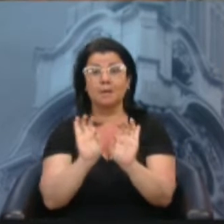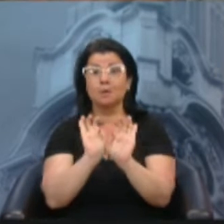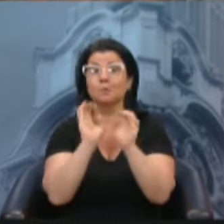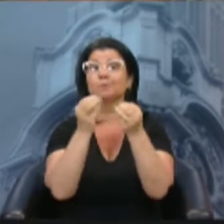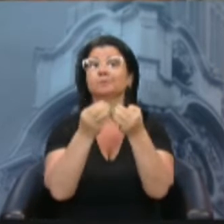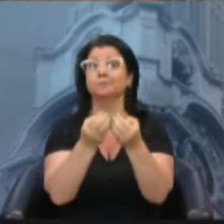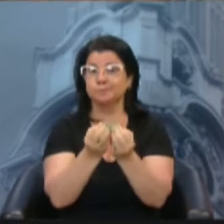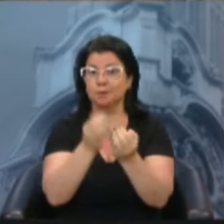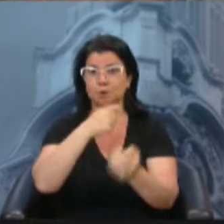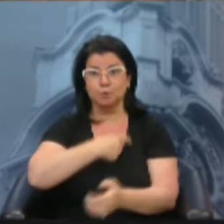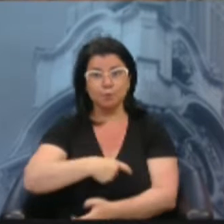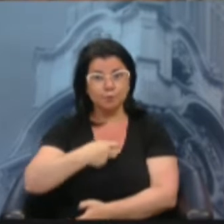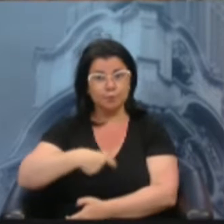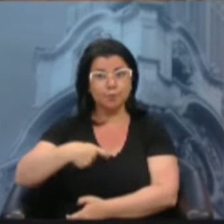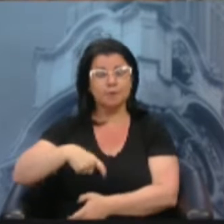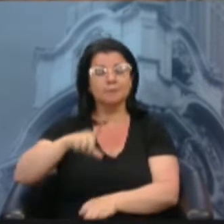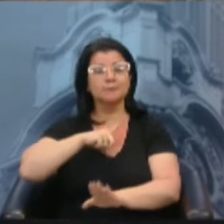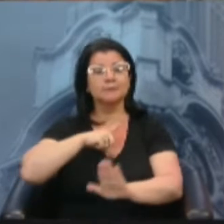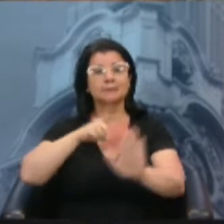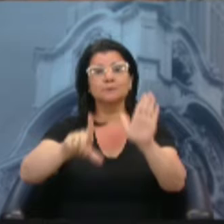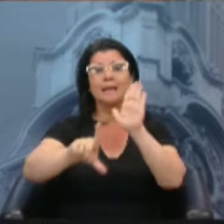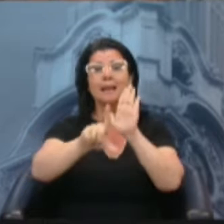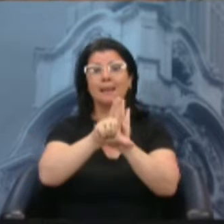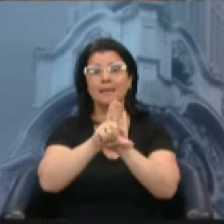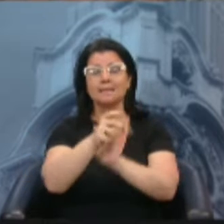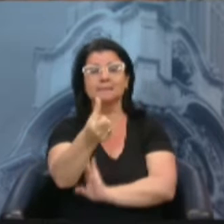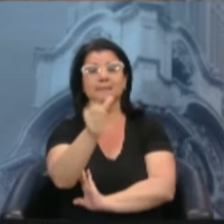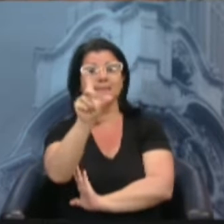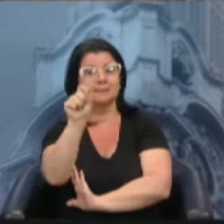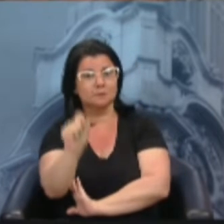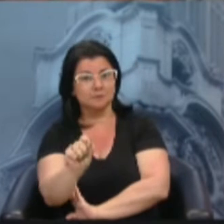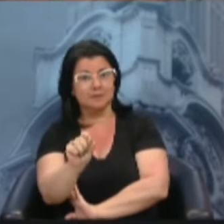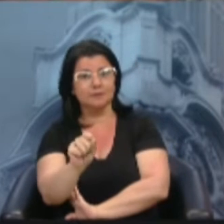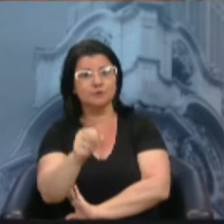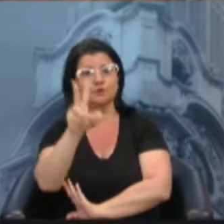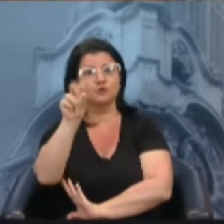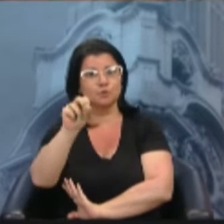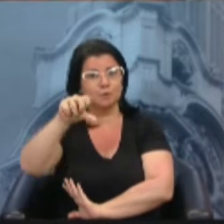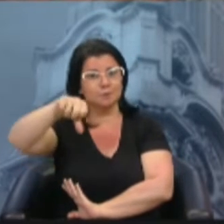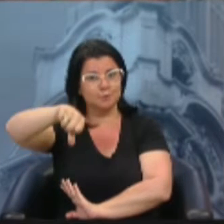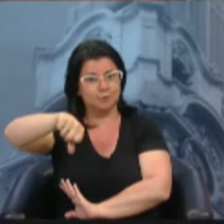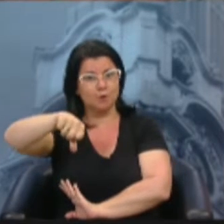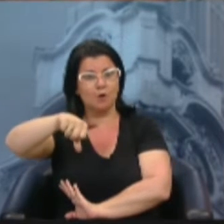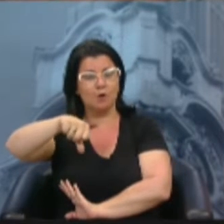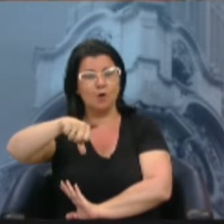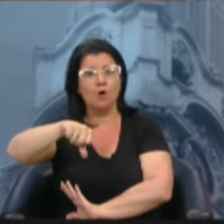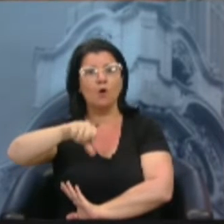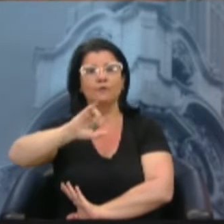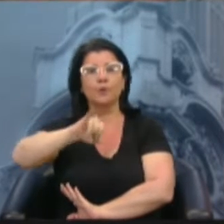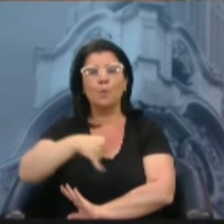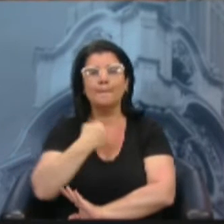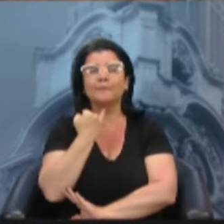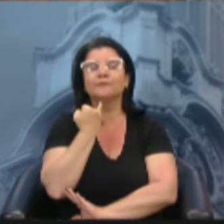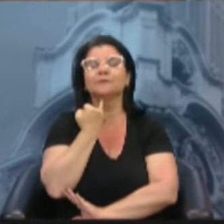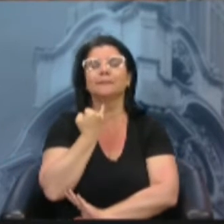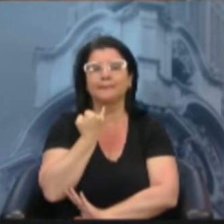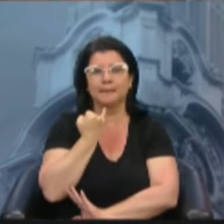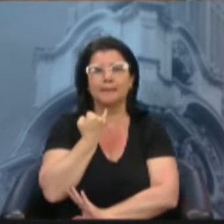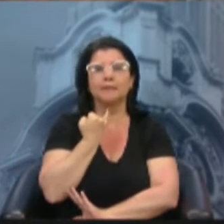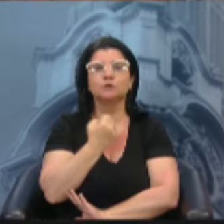gente tem, né, na Lei Complementar 610 de 2009, um índice de aproveitamento, ou seja, o potencial construtivo